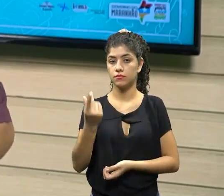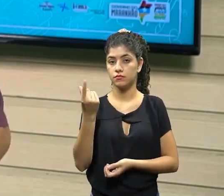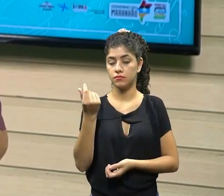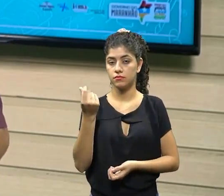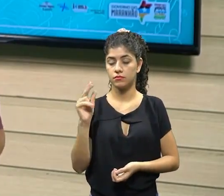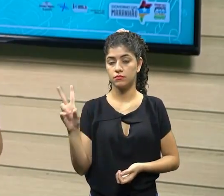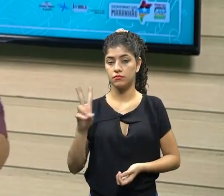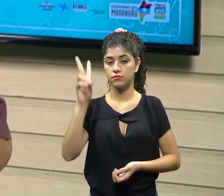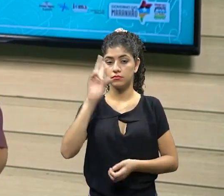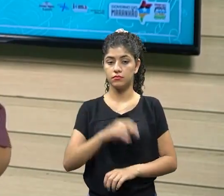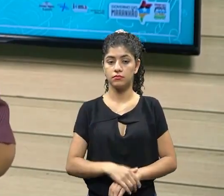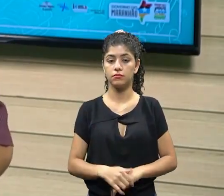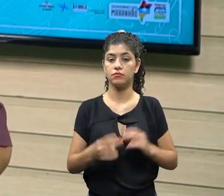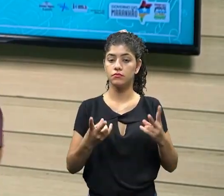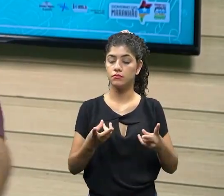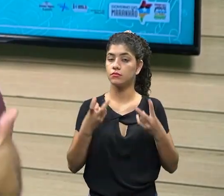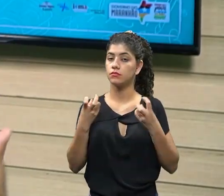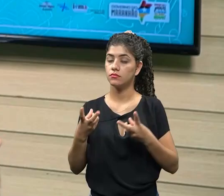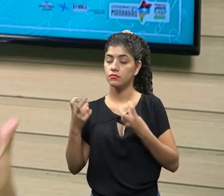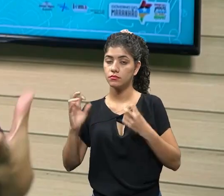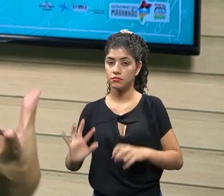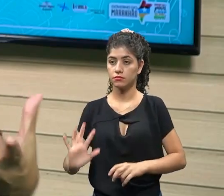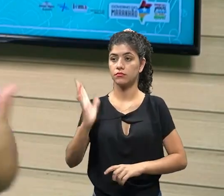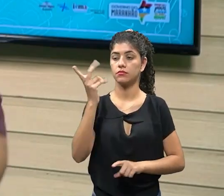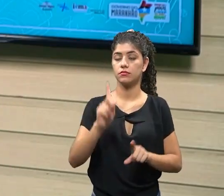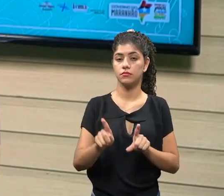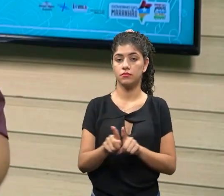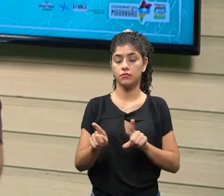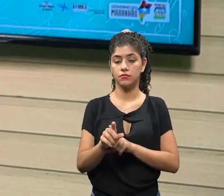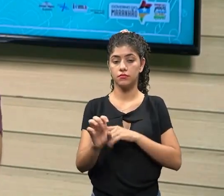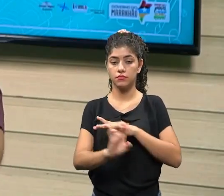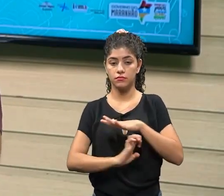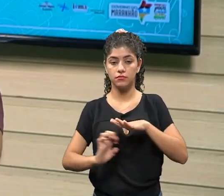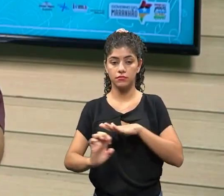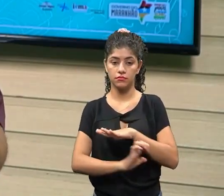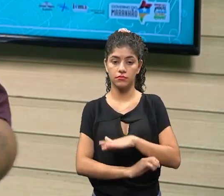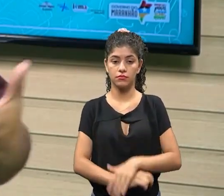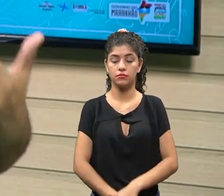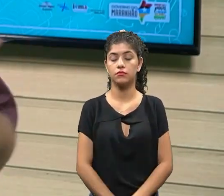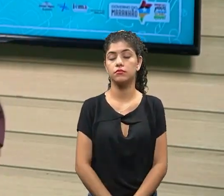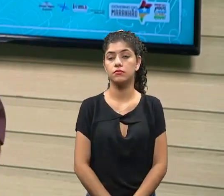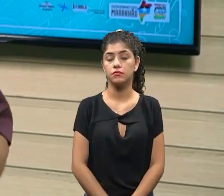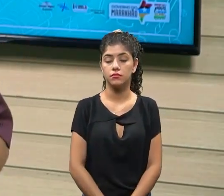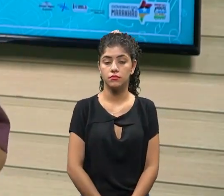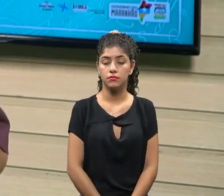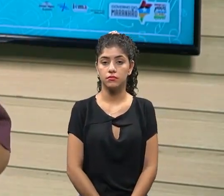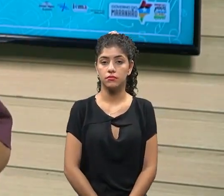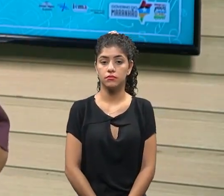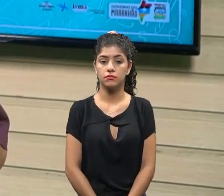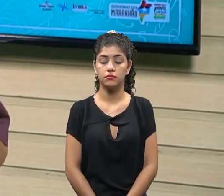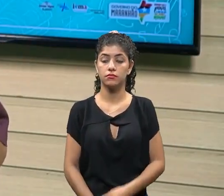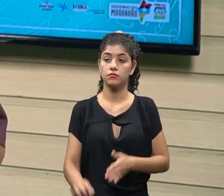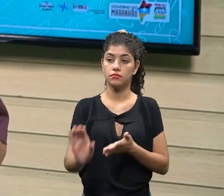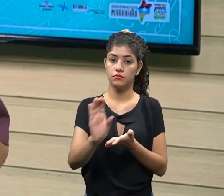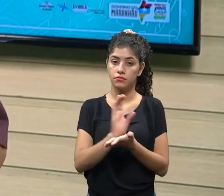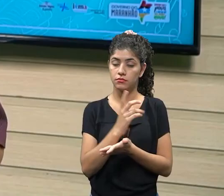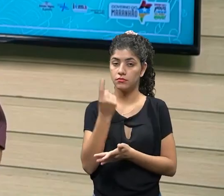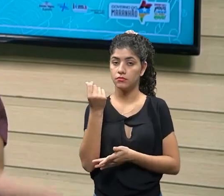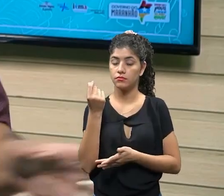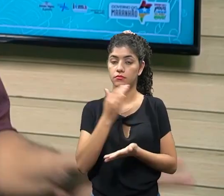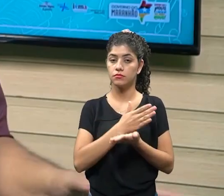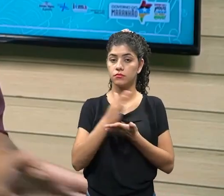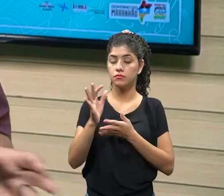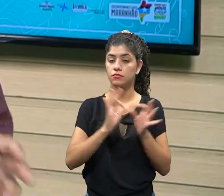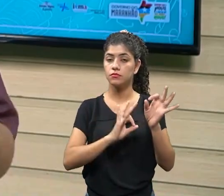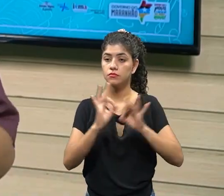que exatamente isso que acontece nas empresas e no comércio em si. Ela recebe o dinheiro e ele começa a planejar,